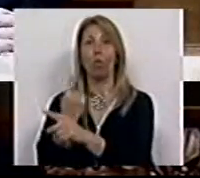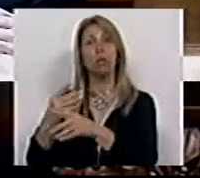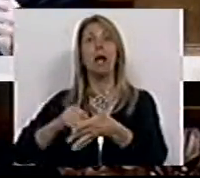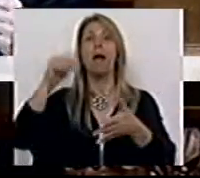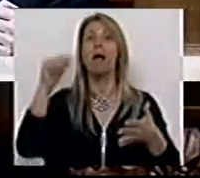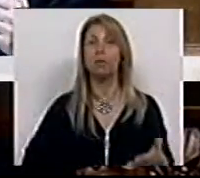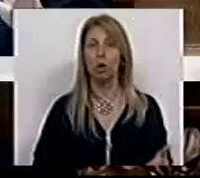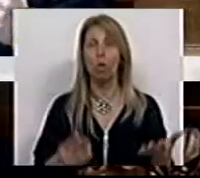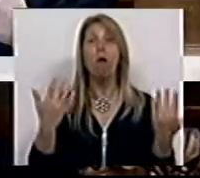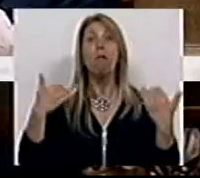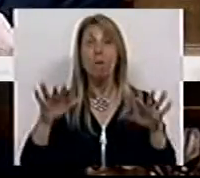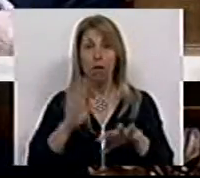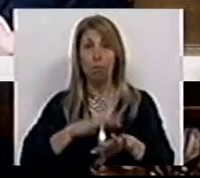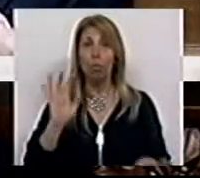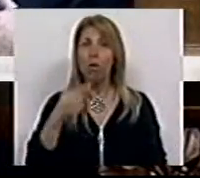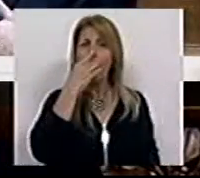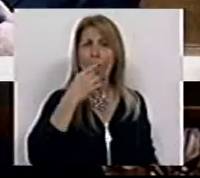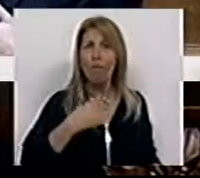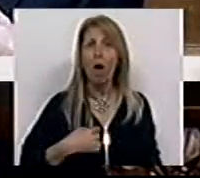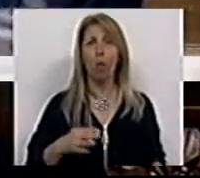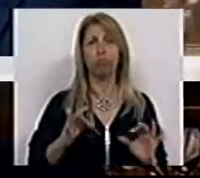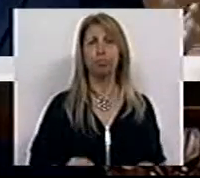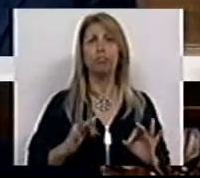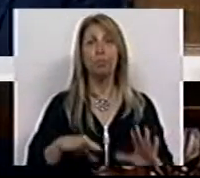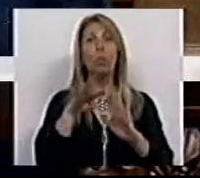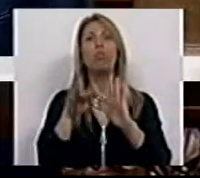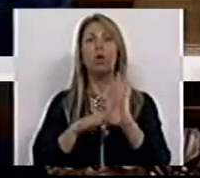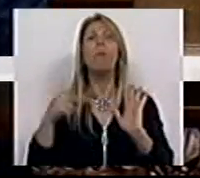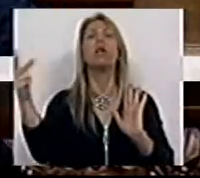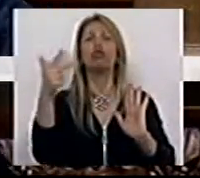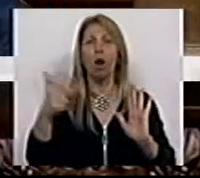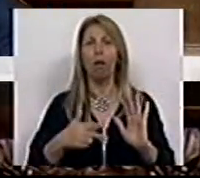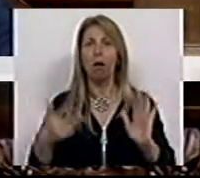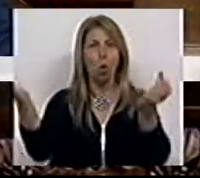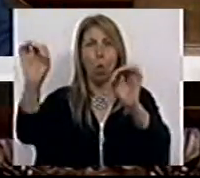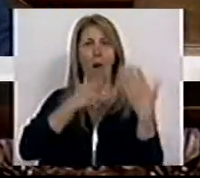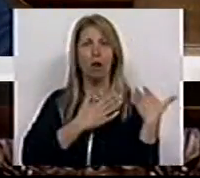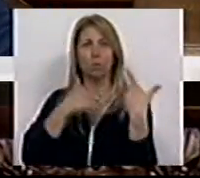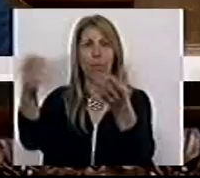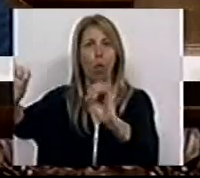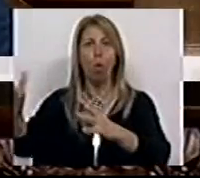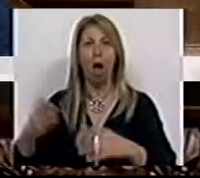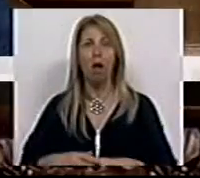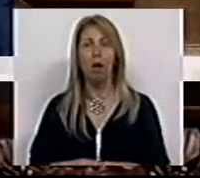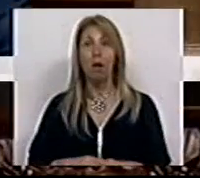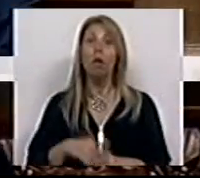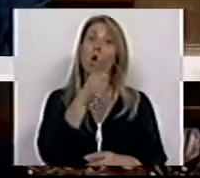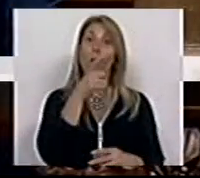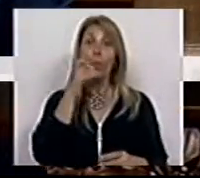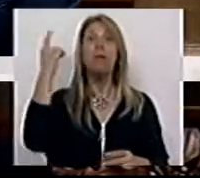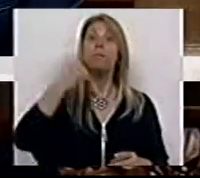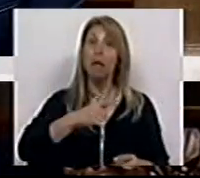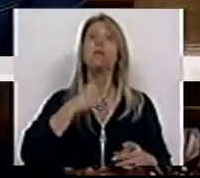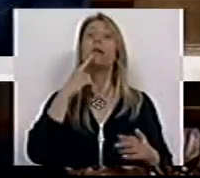e pelo falhanço estrondoso do programa da Troika, ninguém assume responsabilidades? Os compromissos devem ser